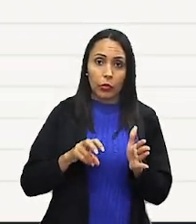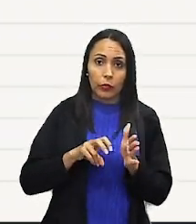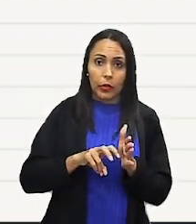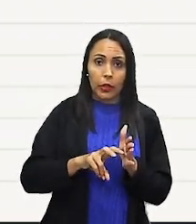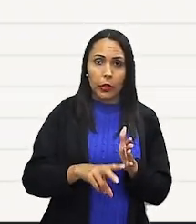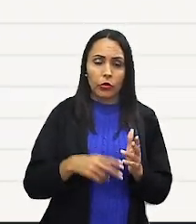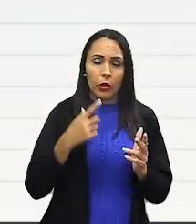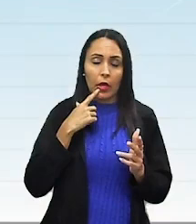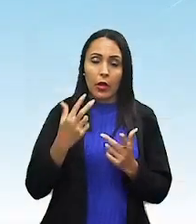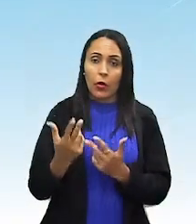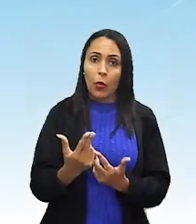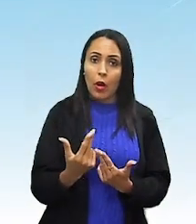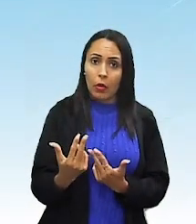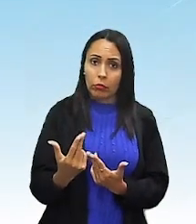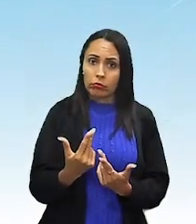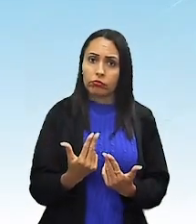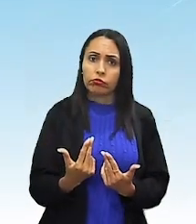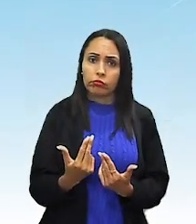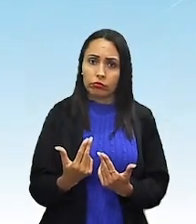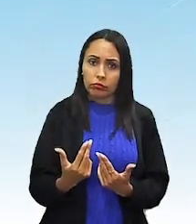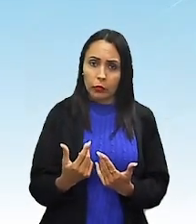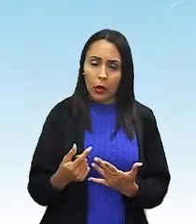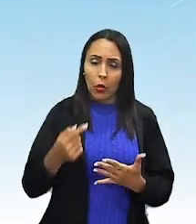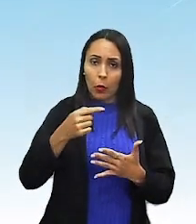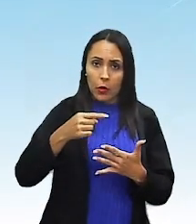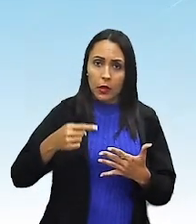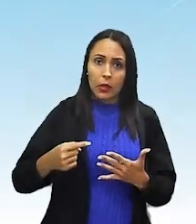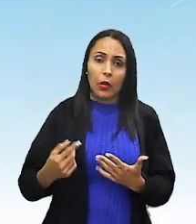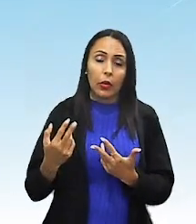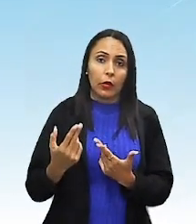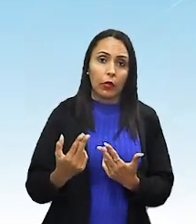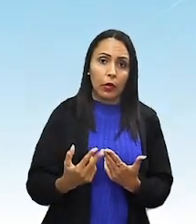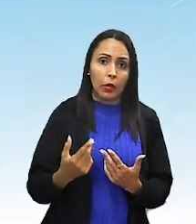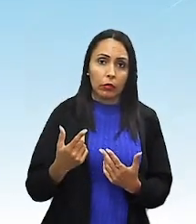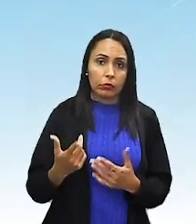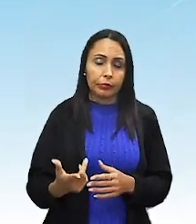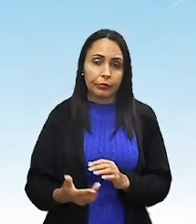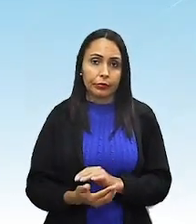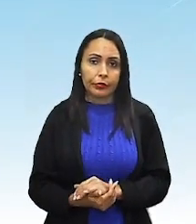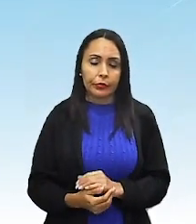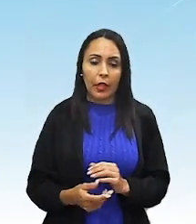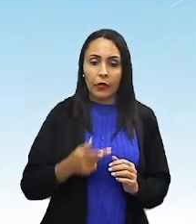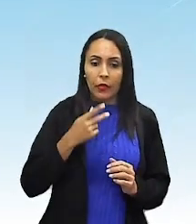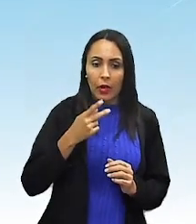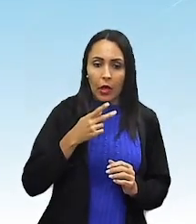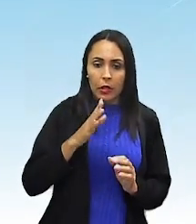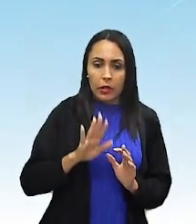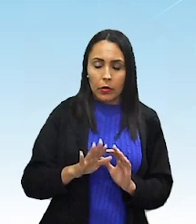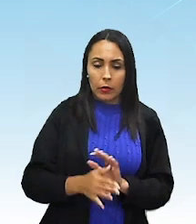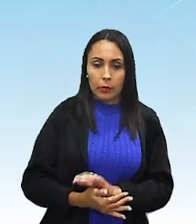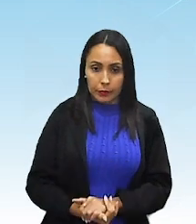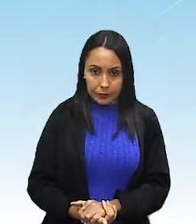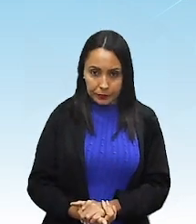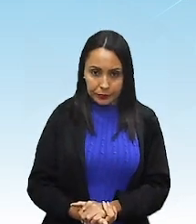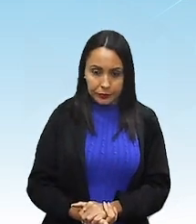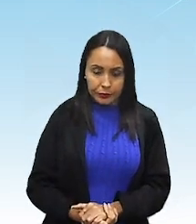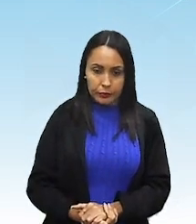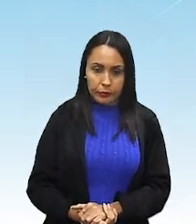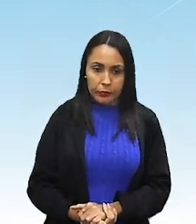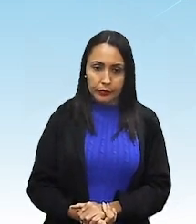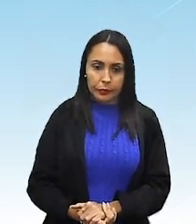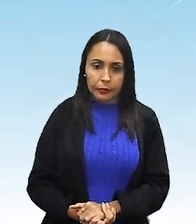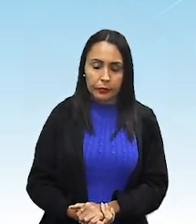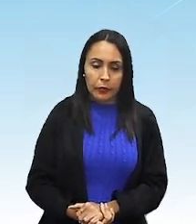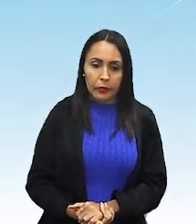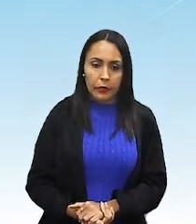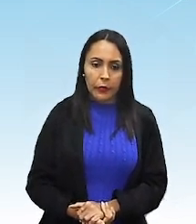composição. Todo vírus tem a mesma composição. Não tem segredo. A gente vai dizer assim, todo vírus, ele